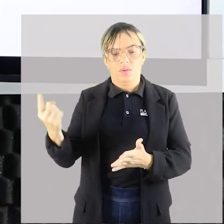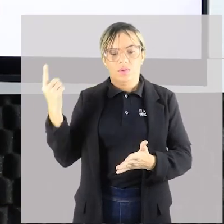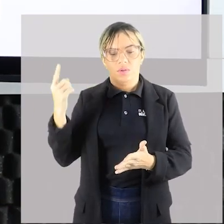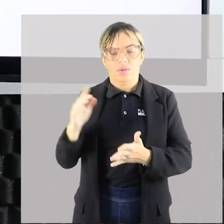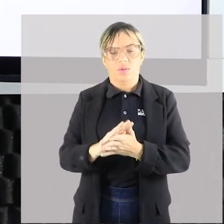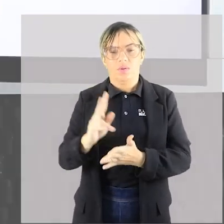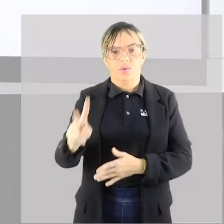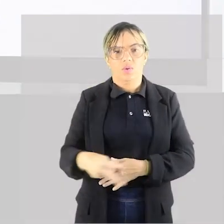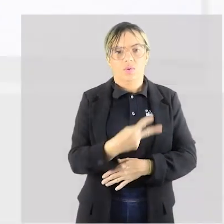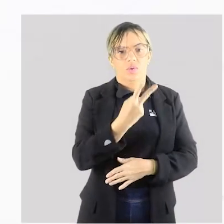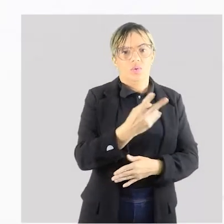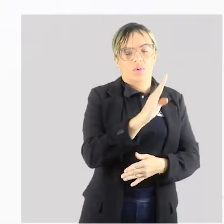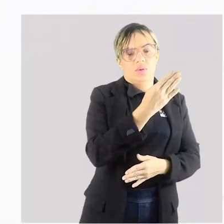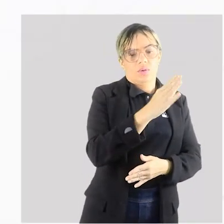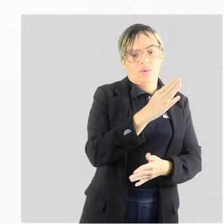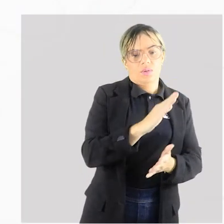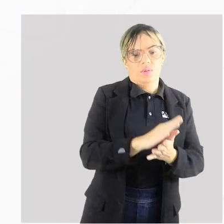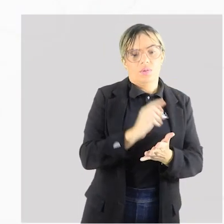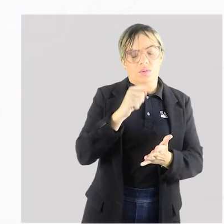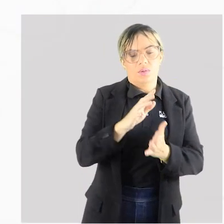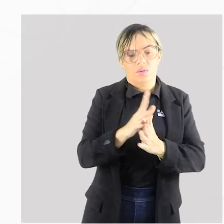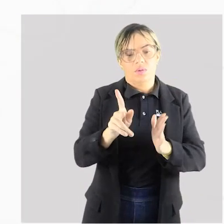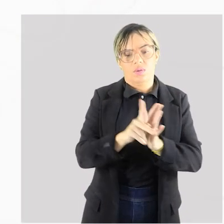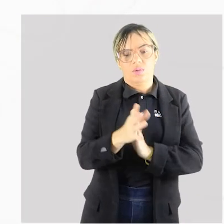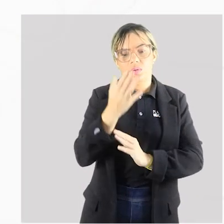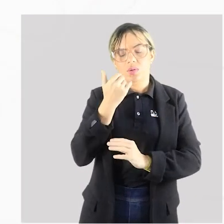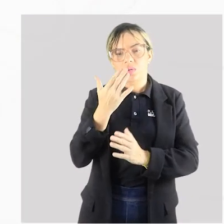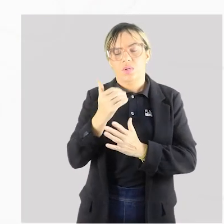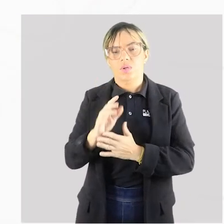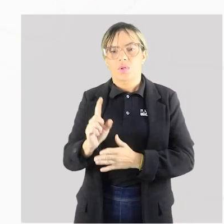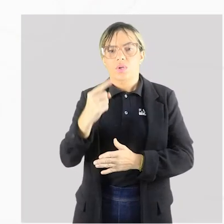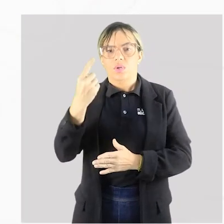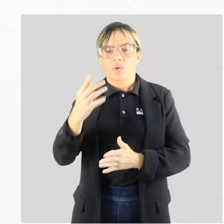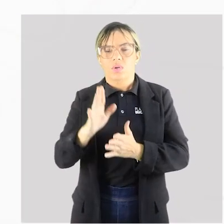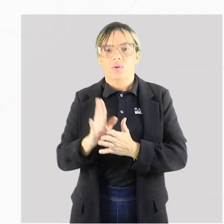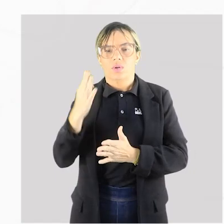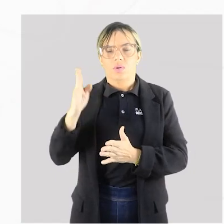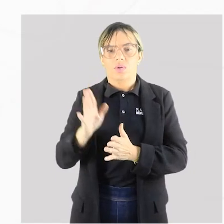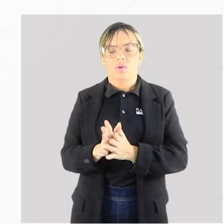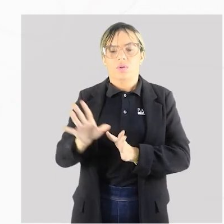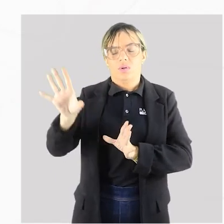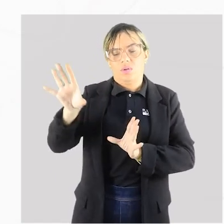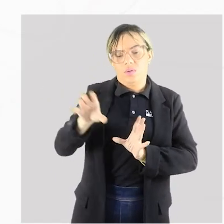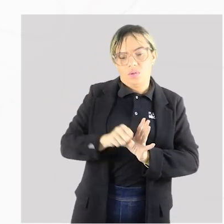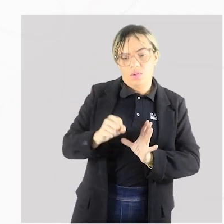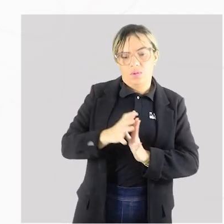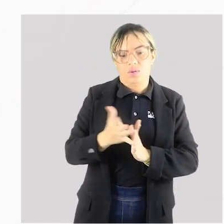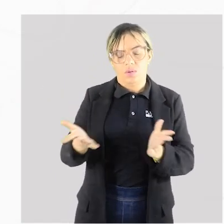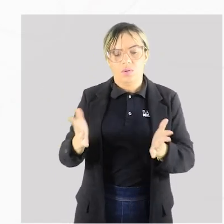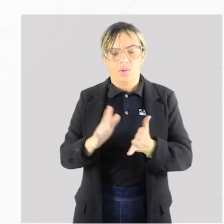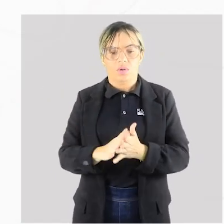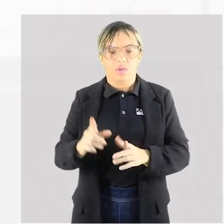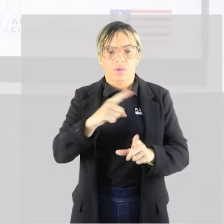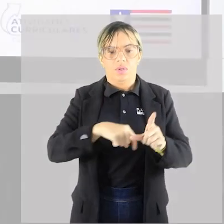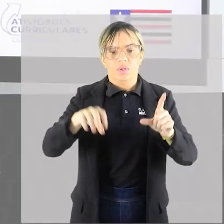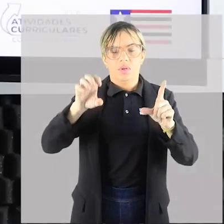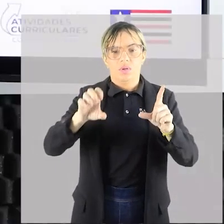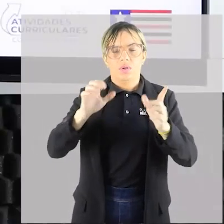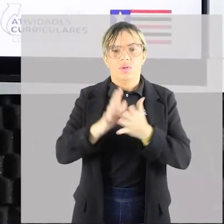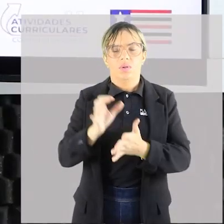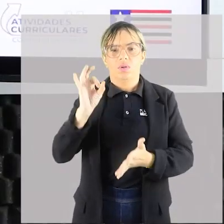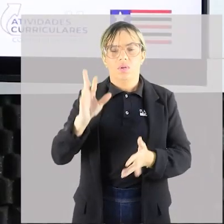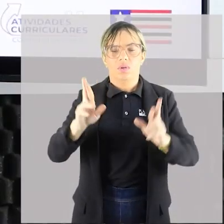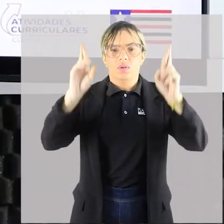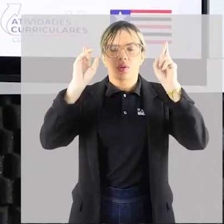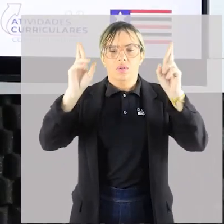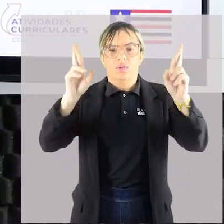2 bactérias produtoras e uma bactéria consumidora. Com isso, a gente vai marcar aí a letra E, tá certo?